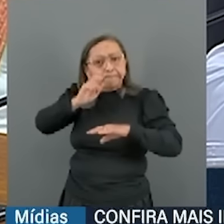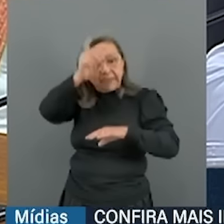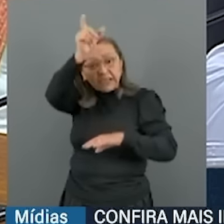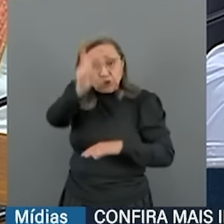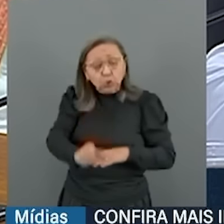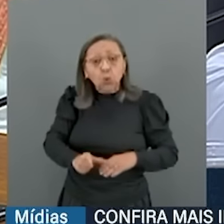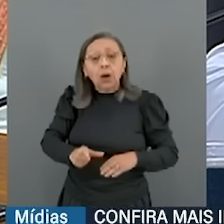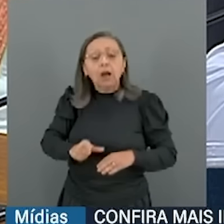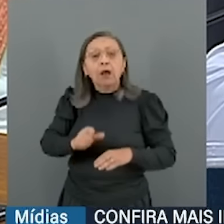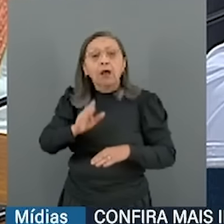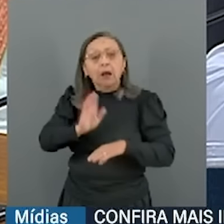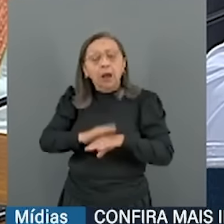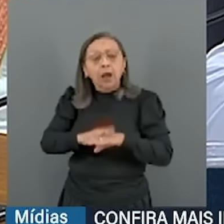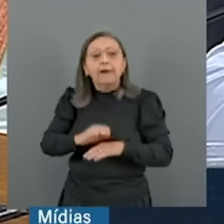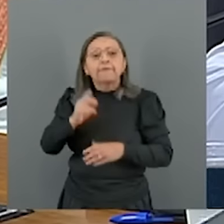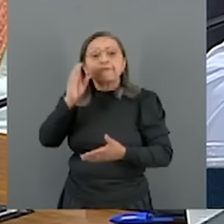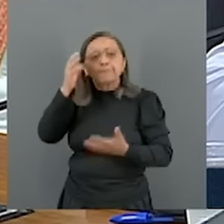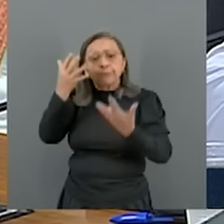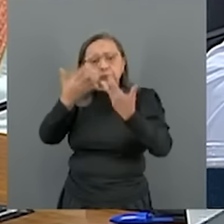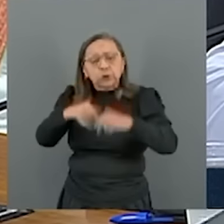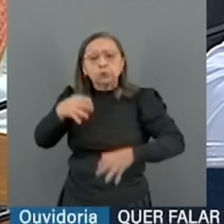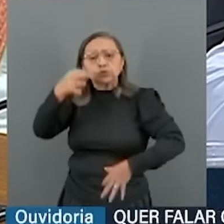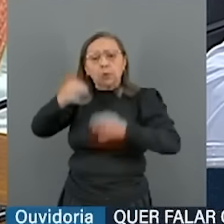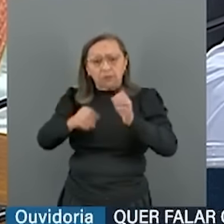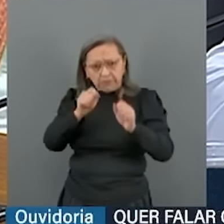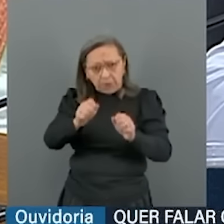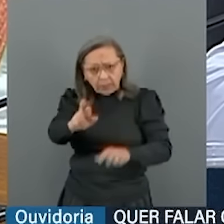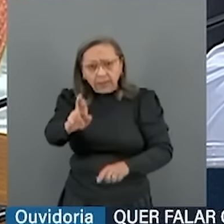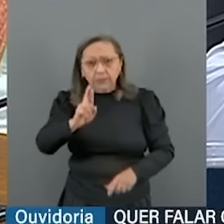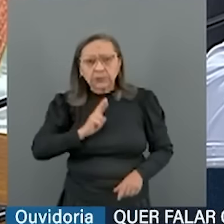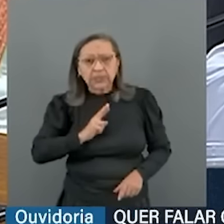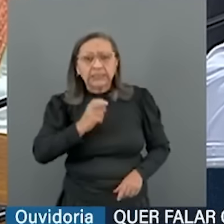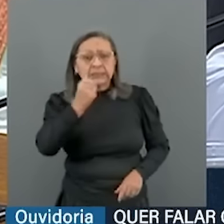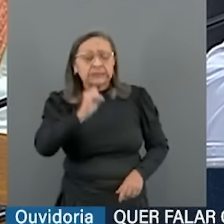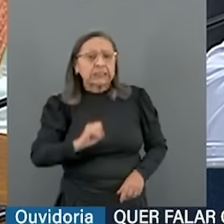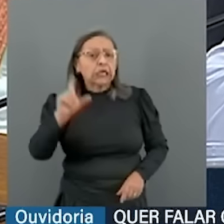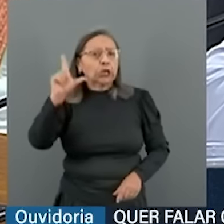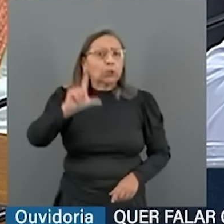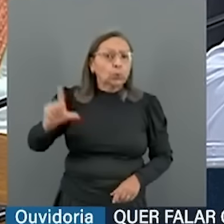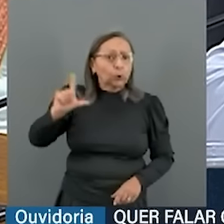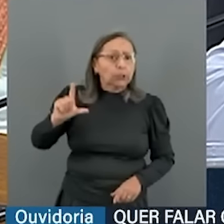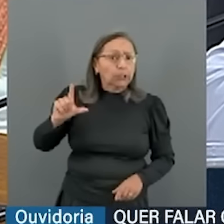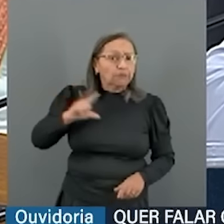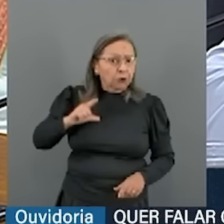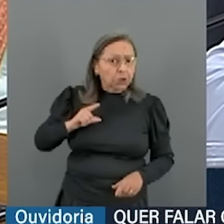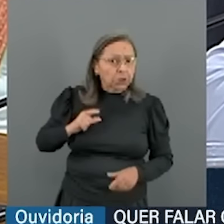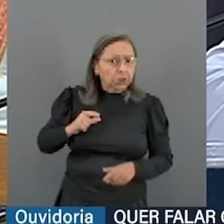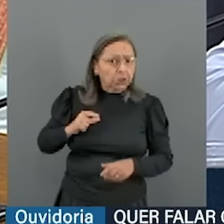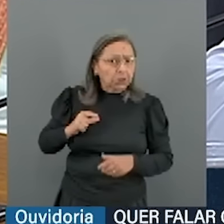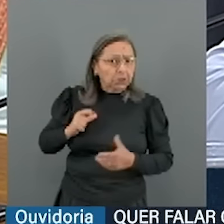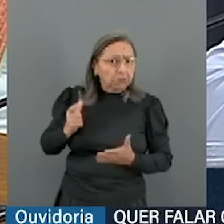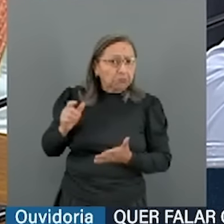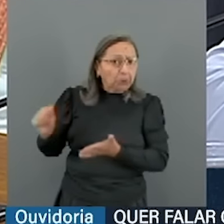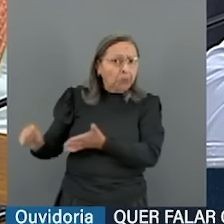Vossa Excelência pode me responder se o Lula foi descondenado?